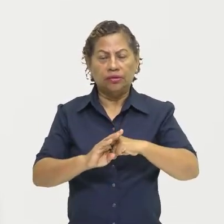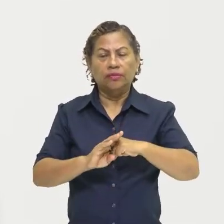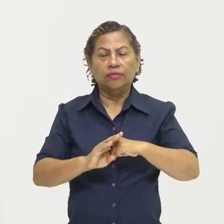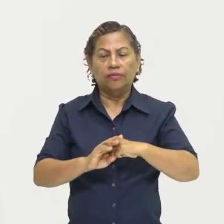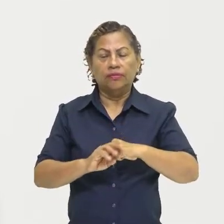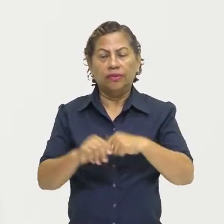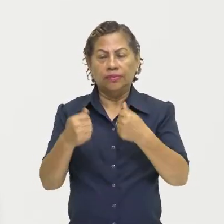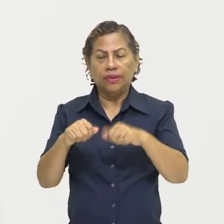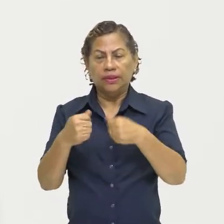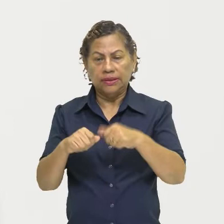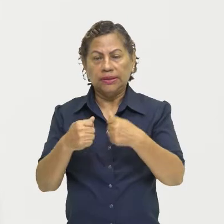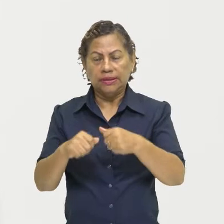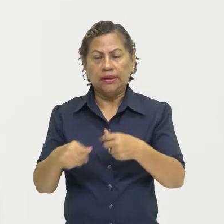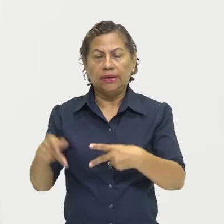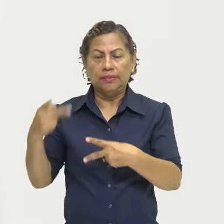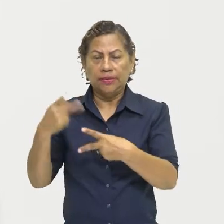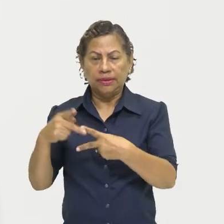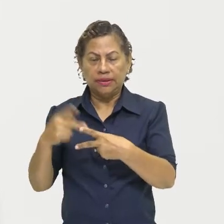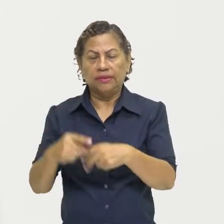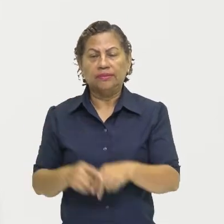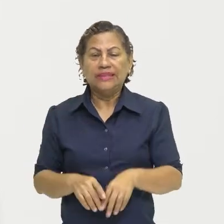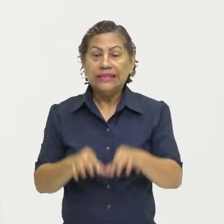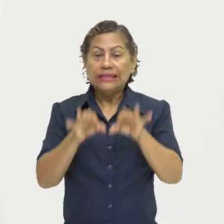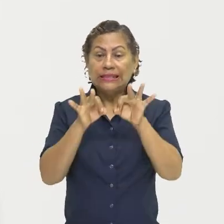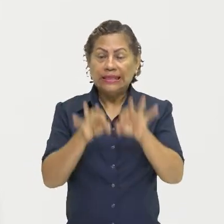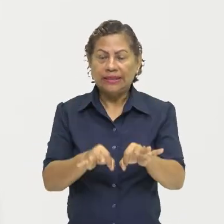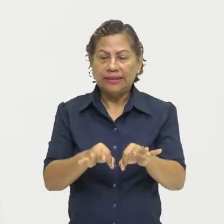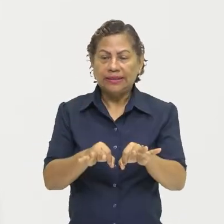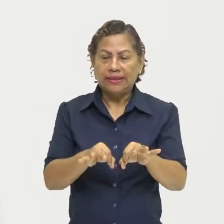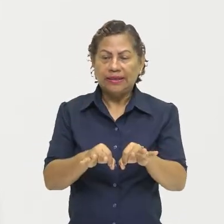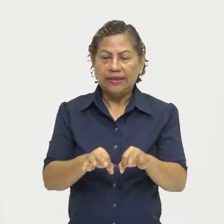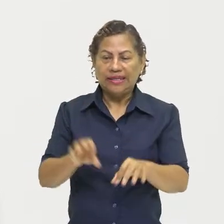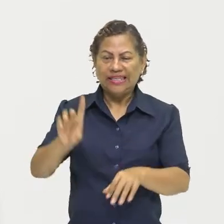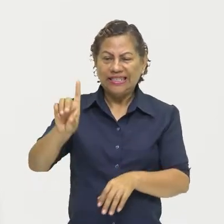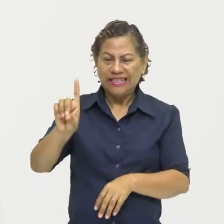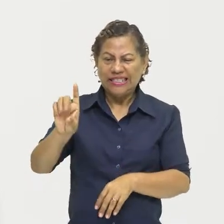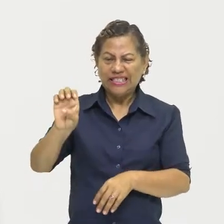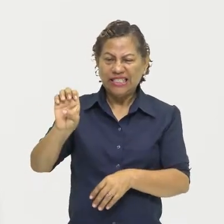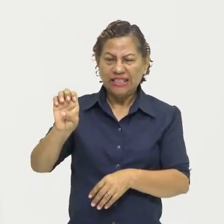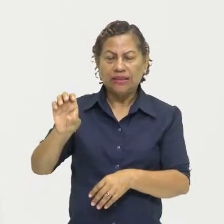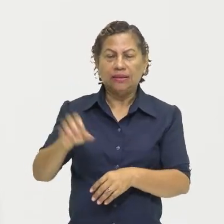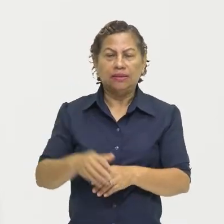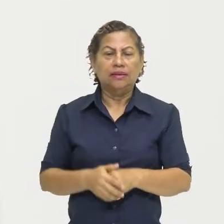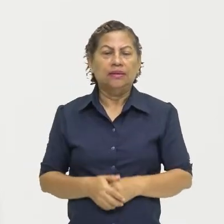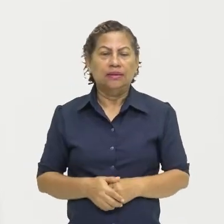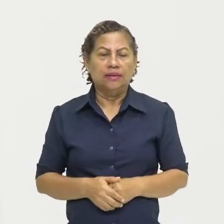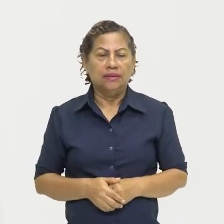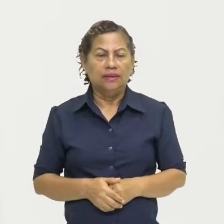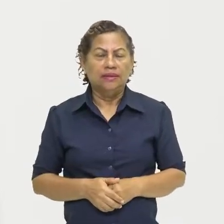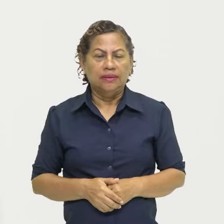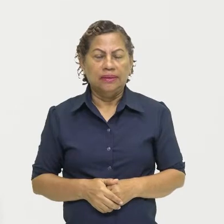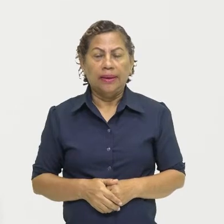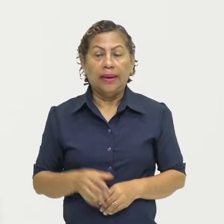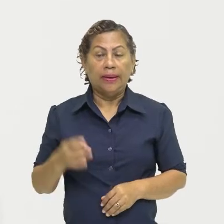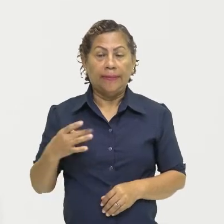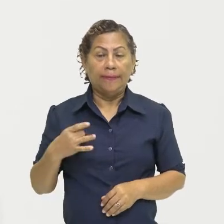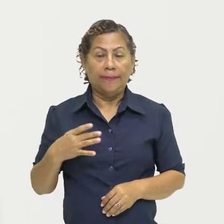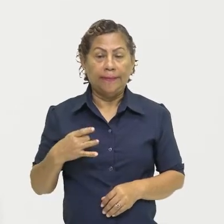tenho certeza, certeza de alguma coisa, né, medo, medo de alguma coisa, ou medo a alguma